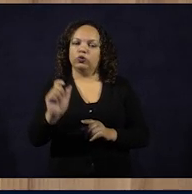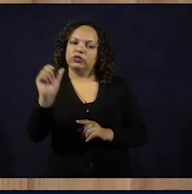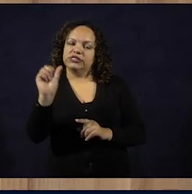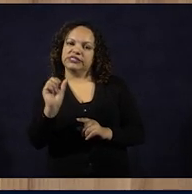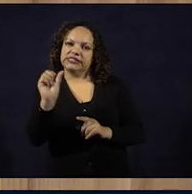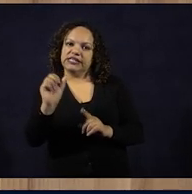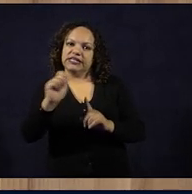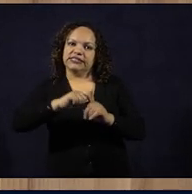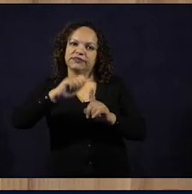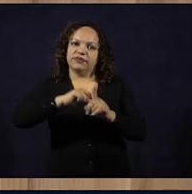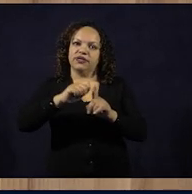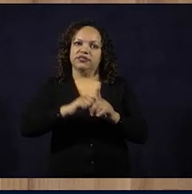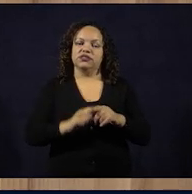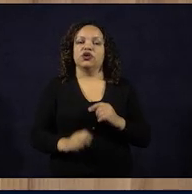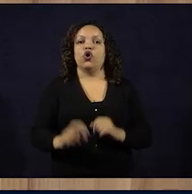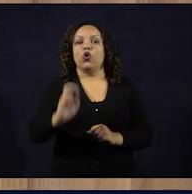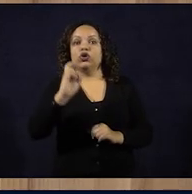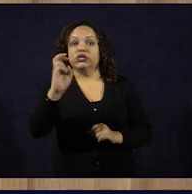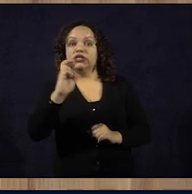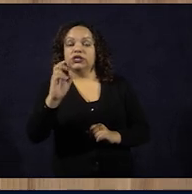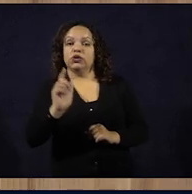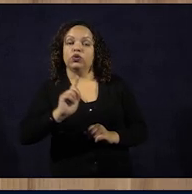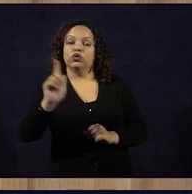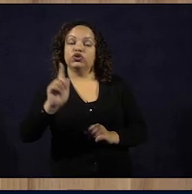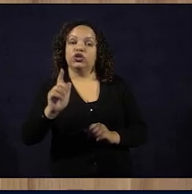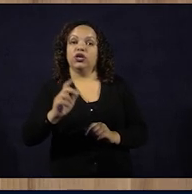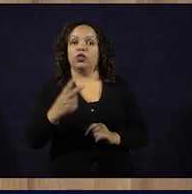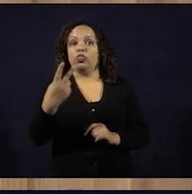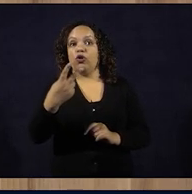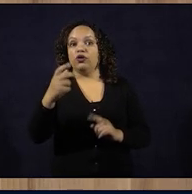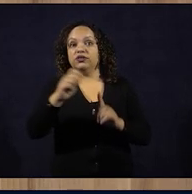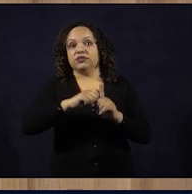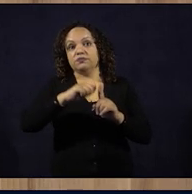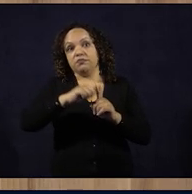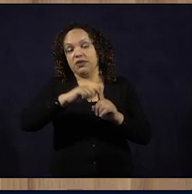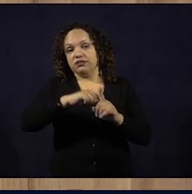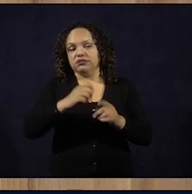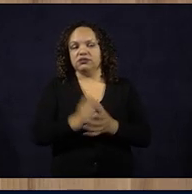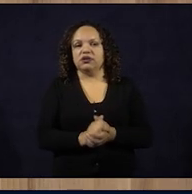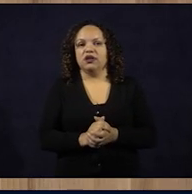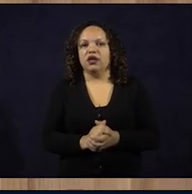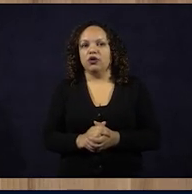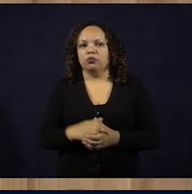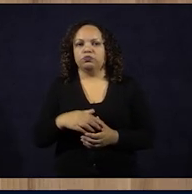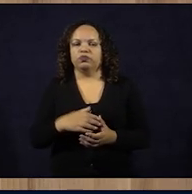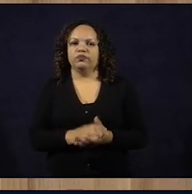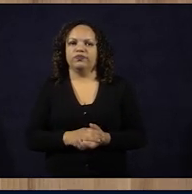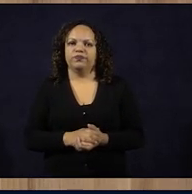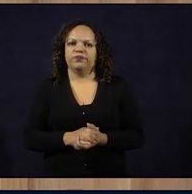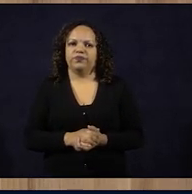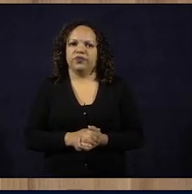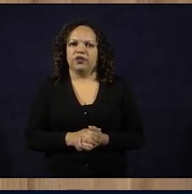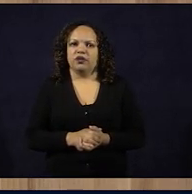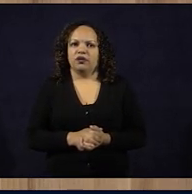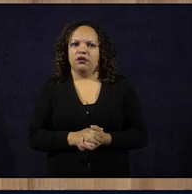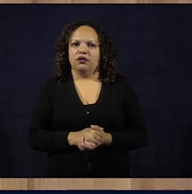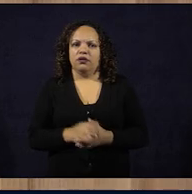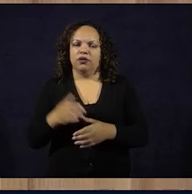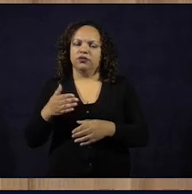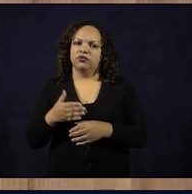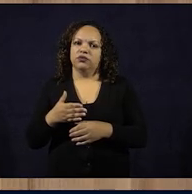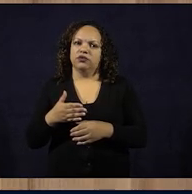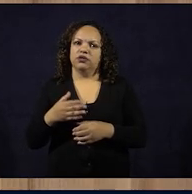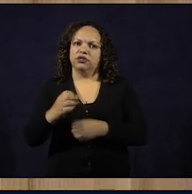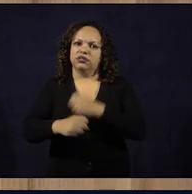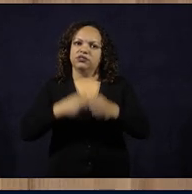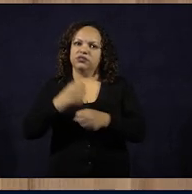né o 5g a gente diminuiu para dois então acredito Uma Zola que a gente vai ter aí dentro esse